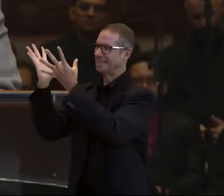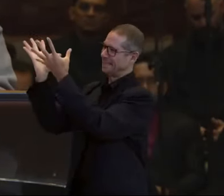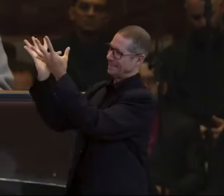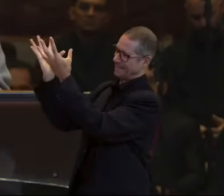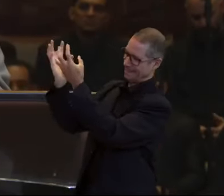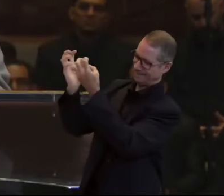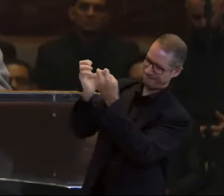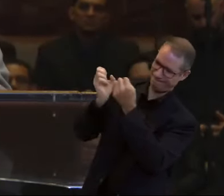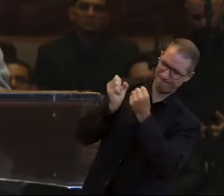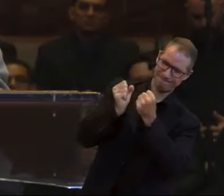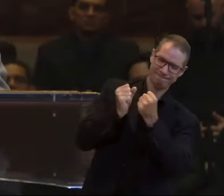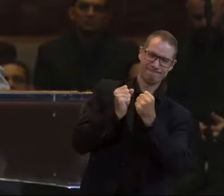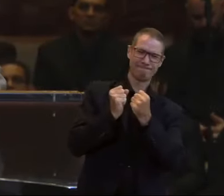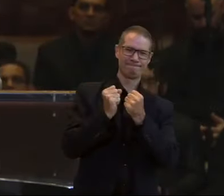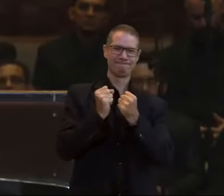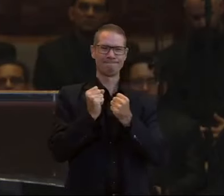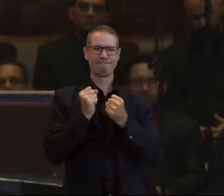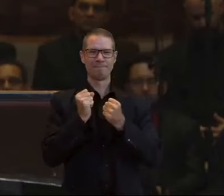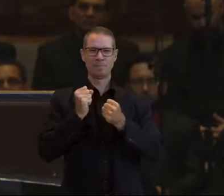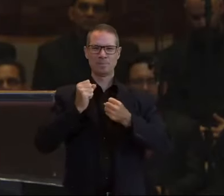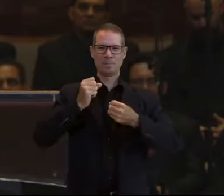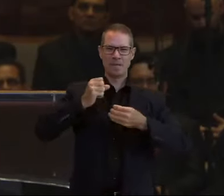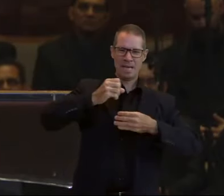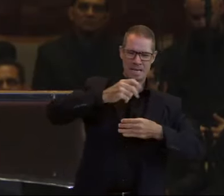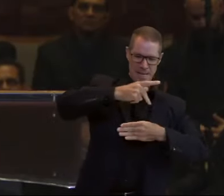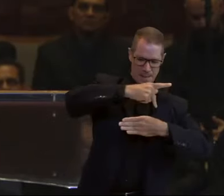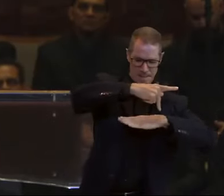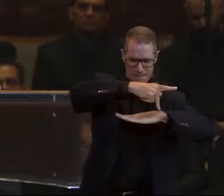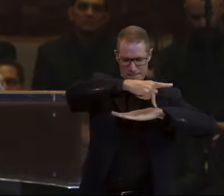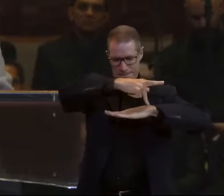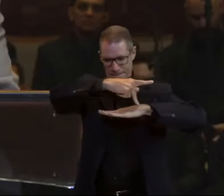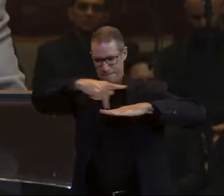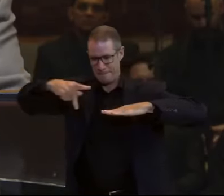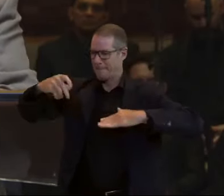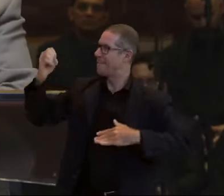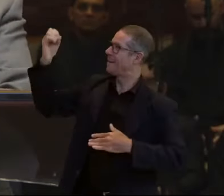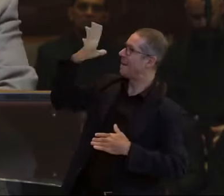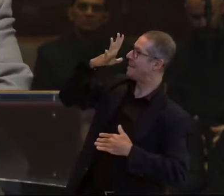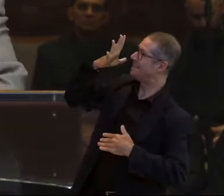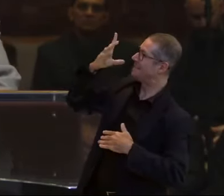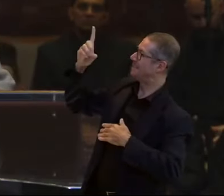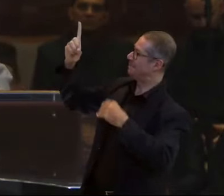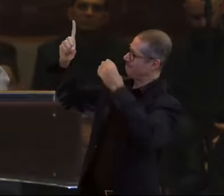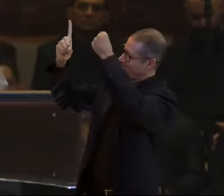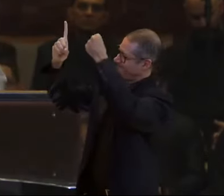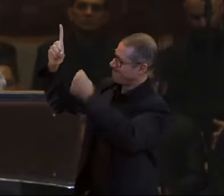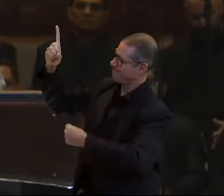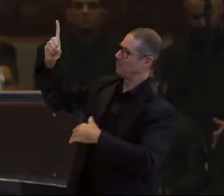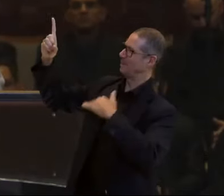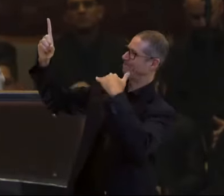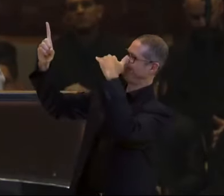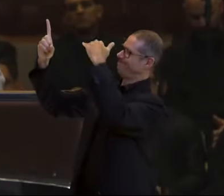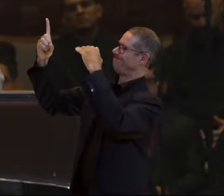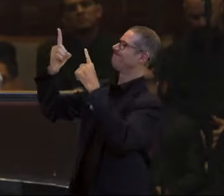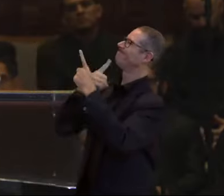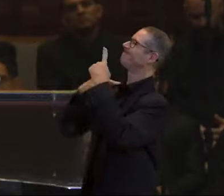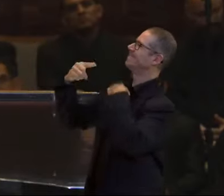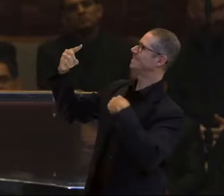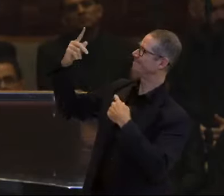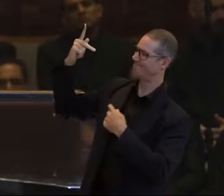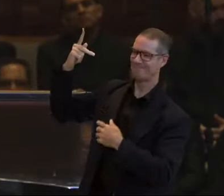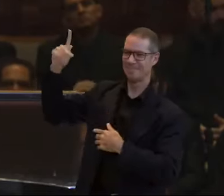receber, por pura graça, poder do alto para fazer a vontade dele. E